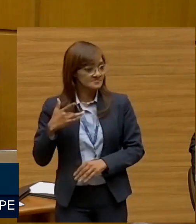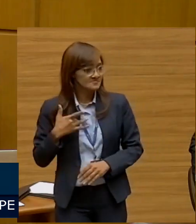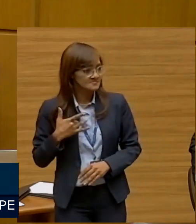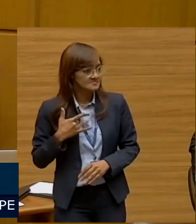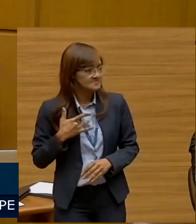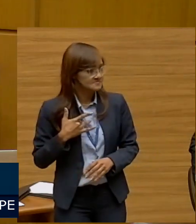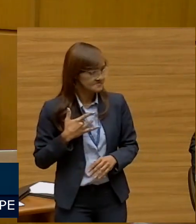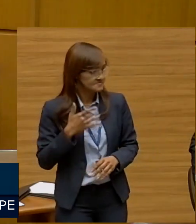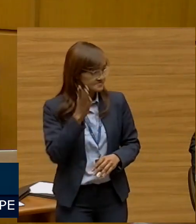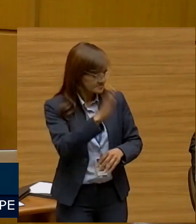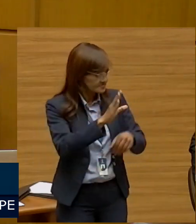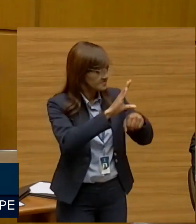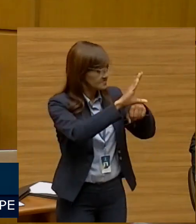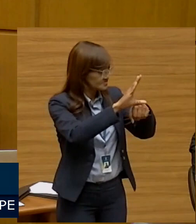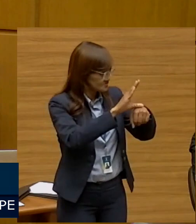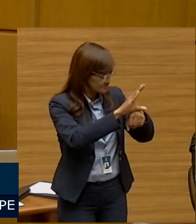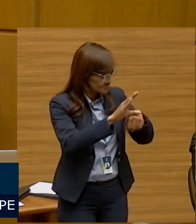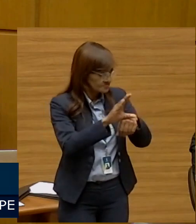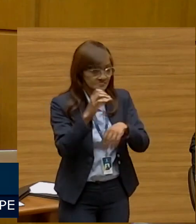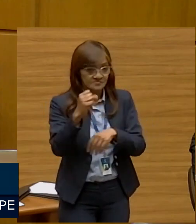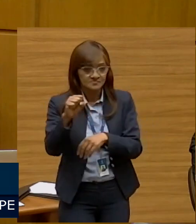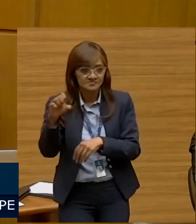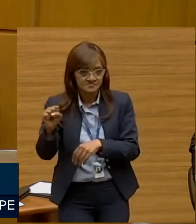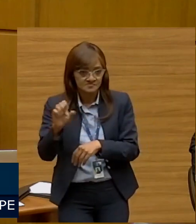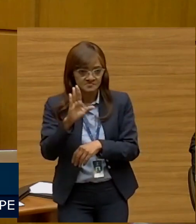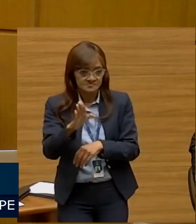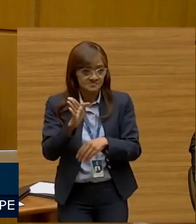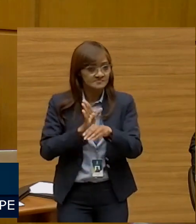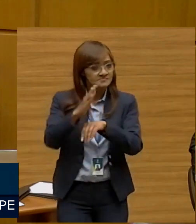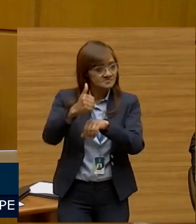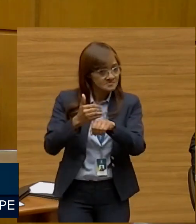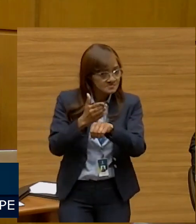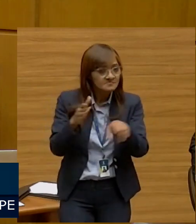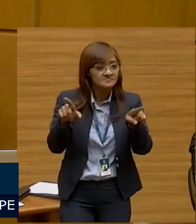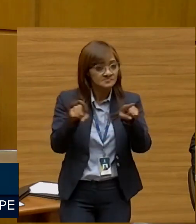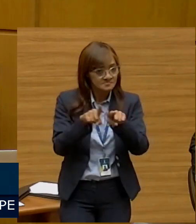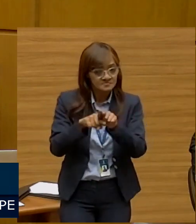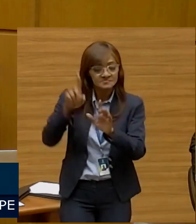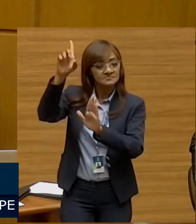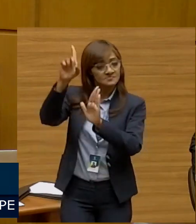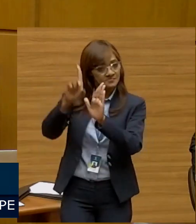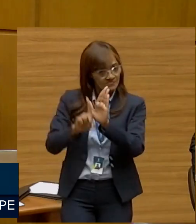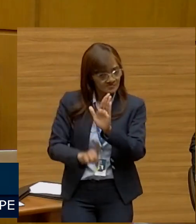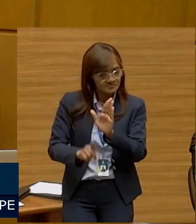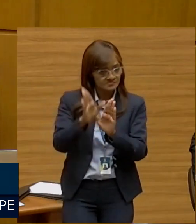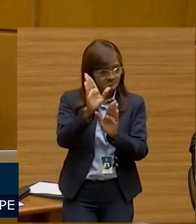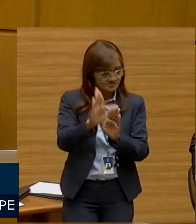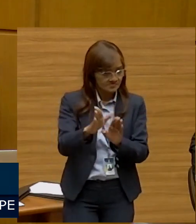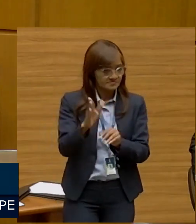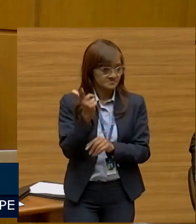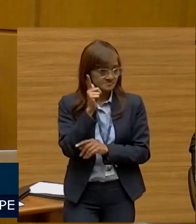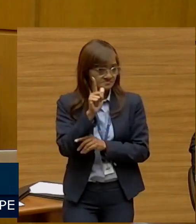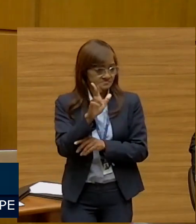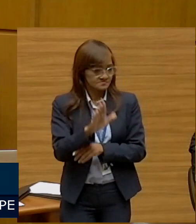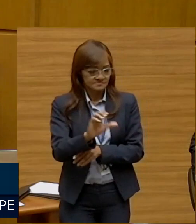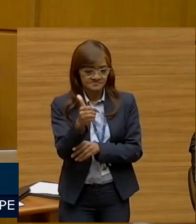direito previsto na Constituição de 88. Acessibilidade também é um direito conquistado através da